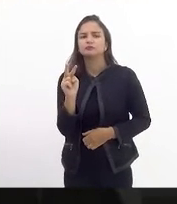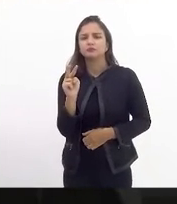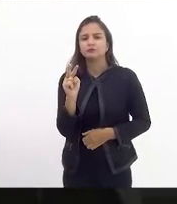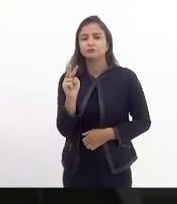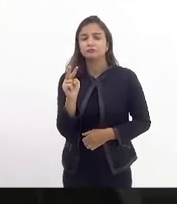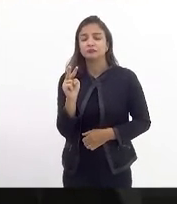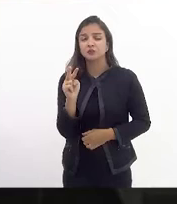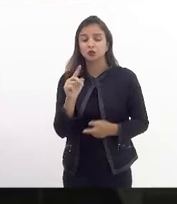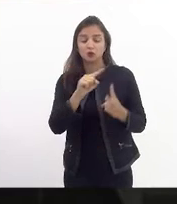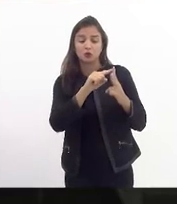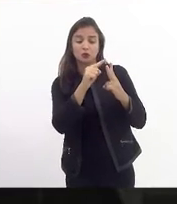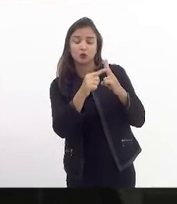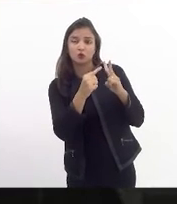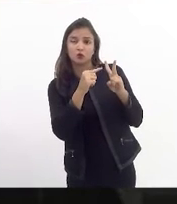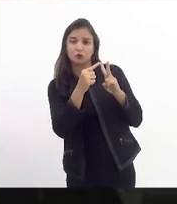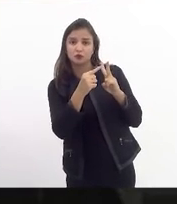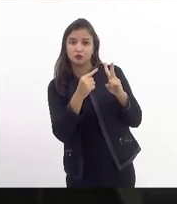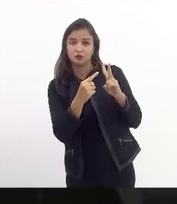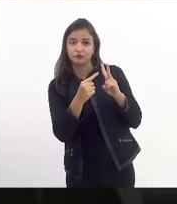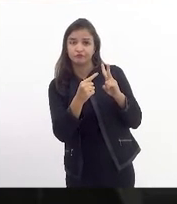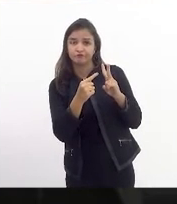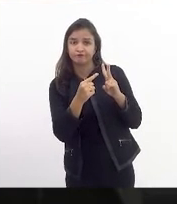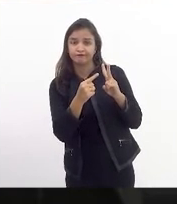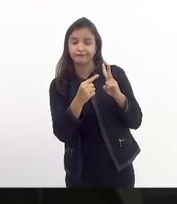dois criminosos de moto